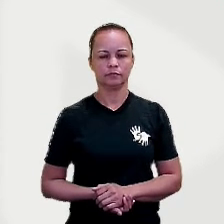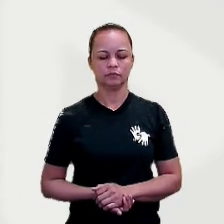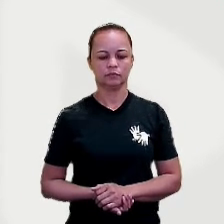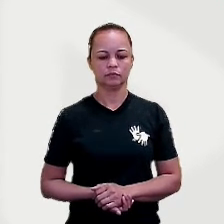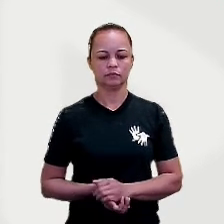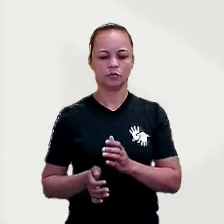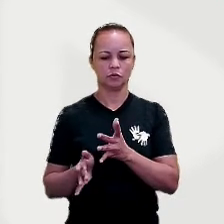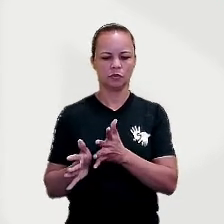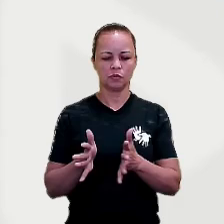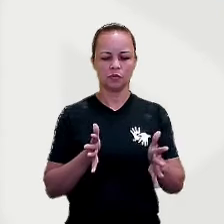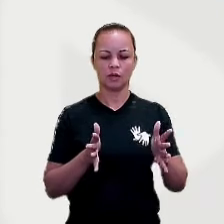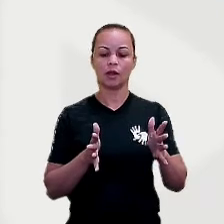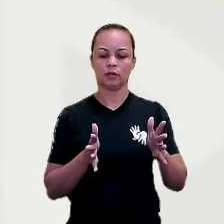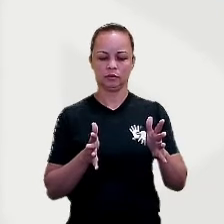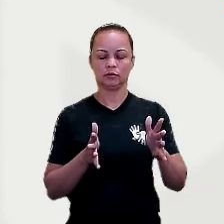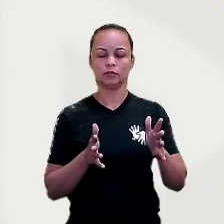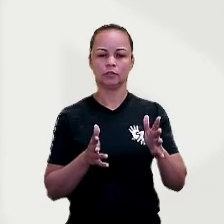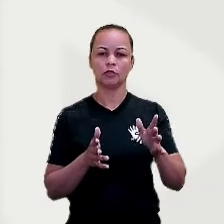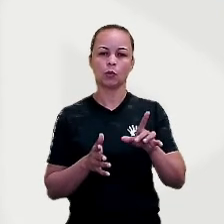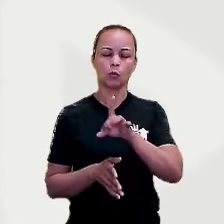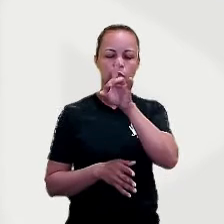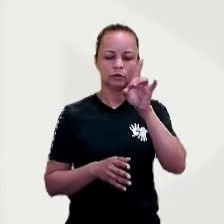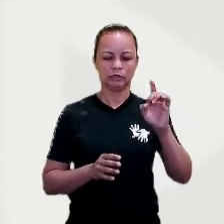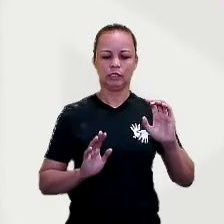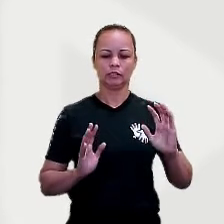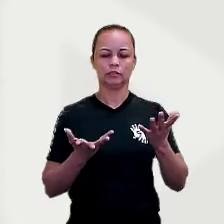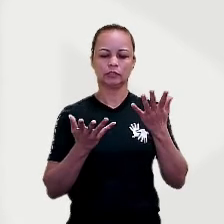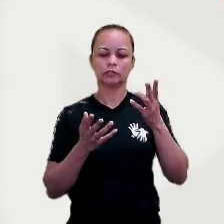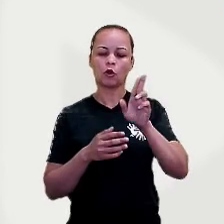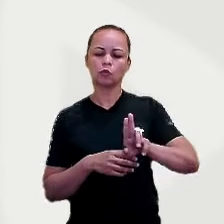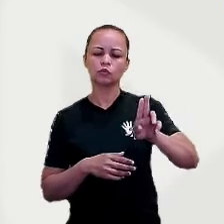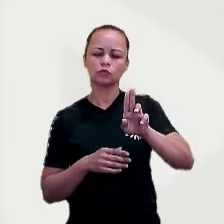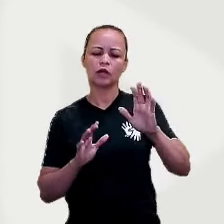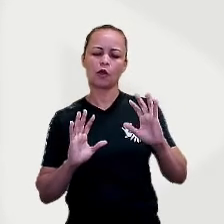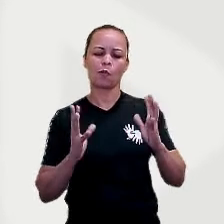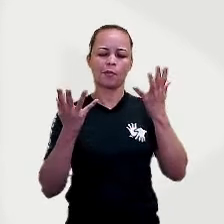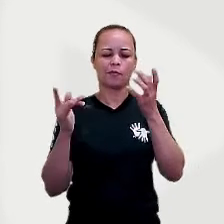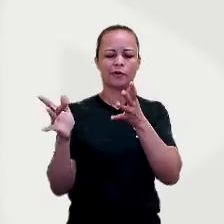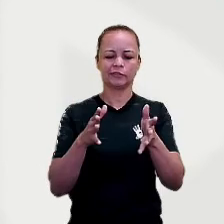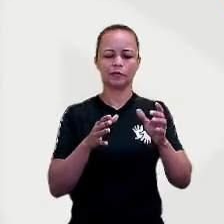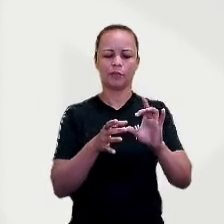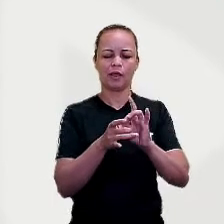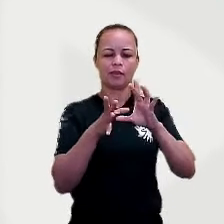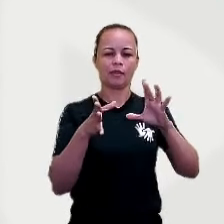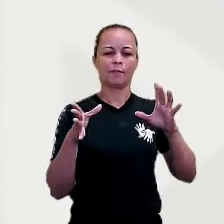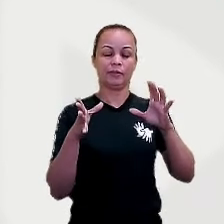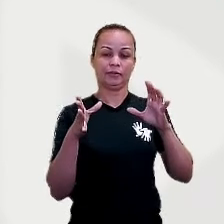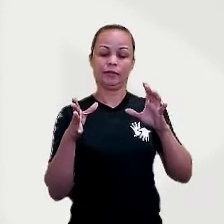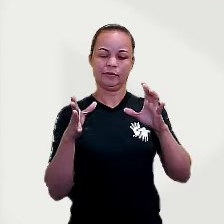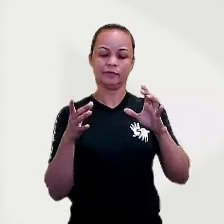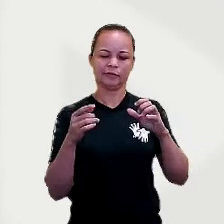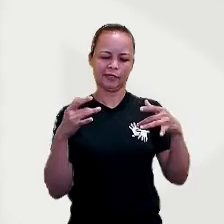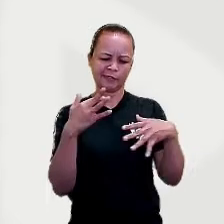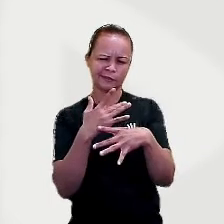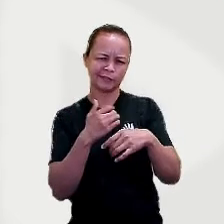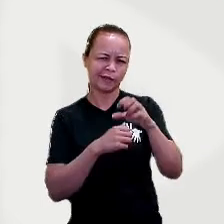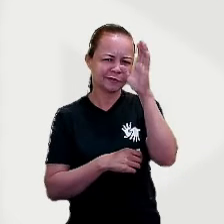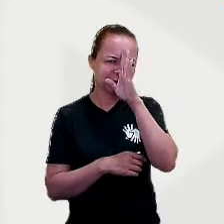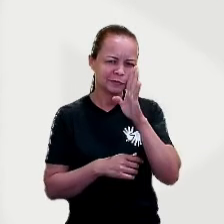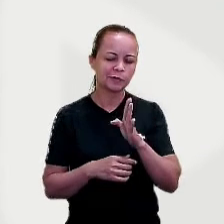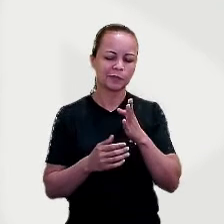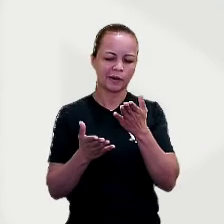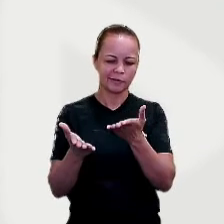Durante esse dia, são realizadas comemorações pela independência nas grandes cidades do Brasil. E em Vitória de Santo Antão também ocorrem essas